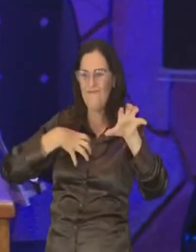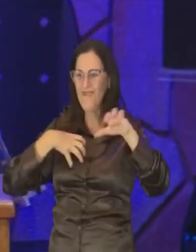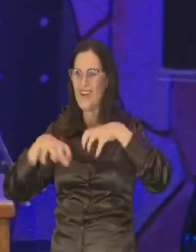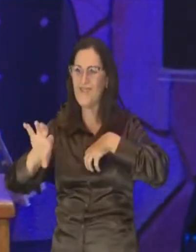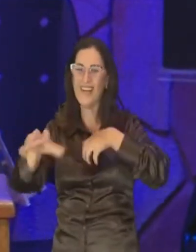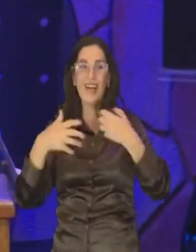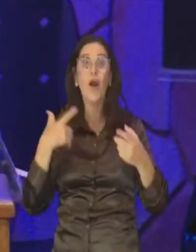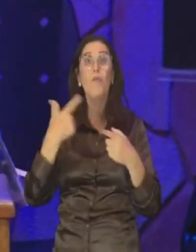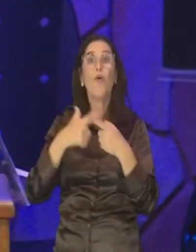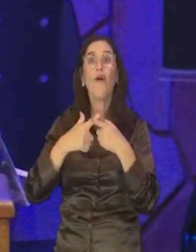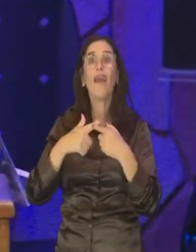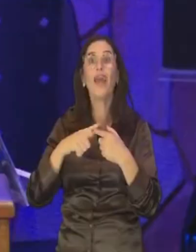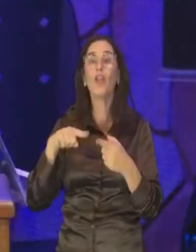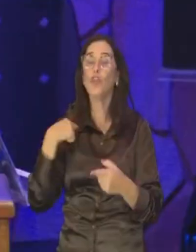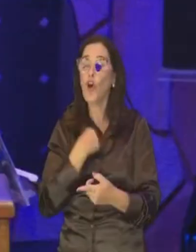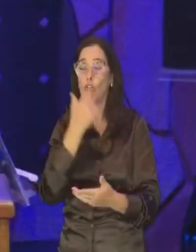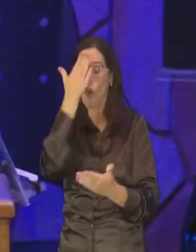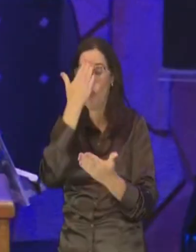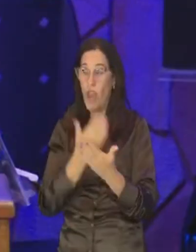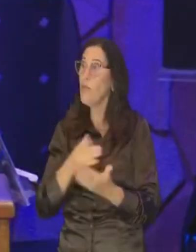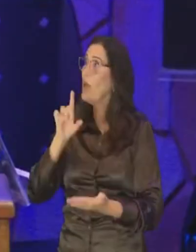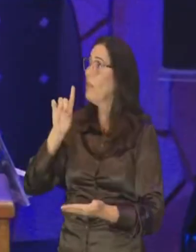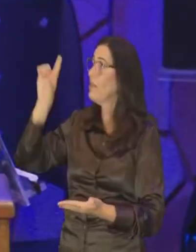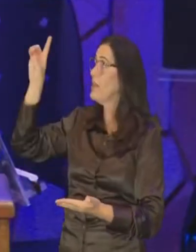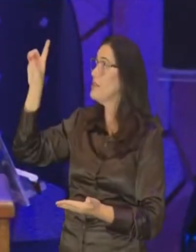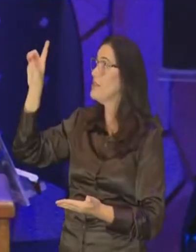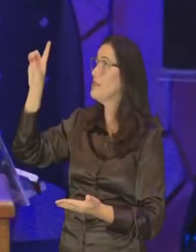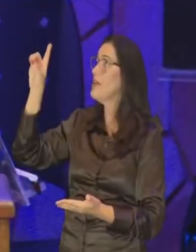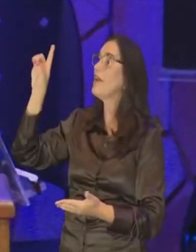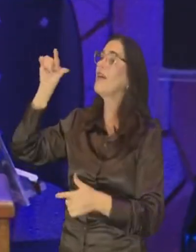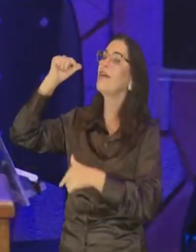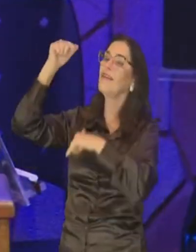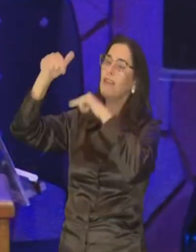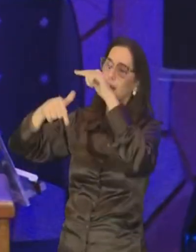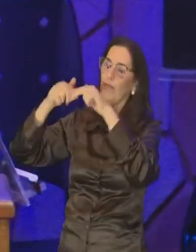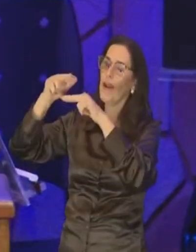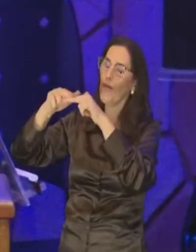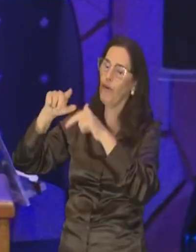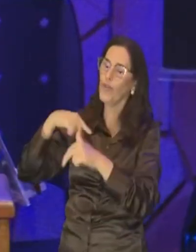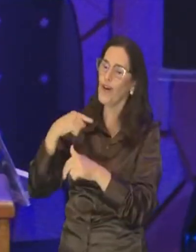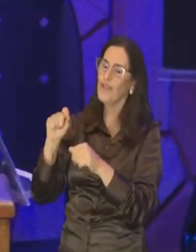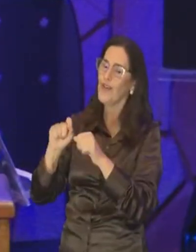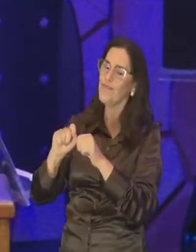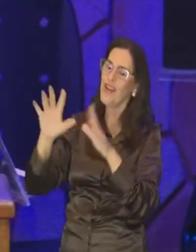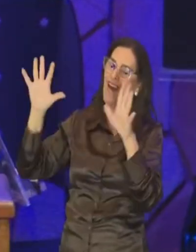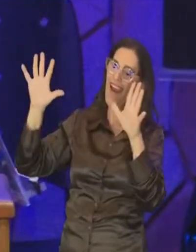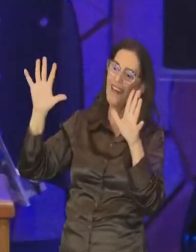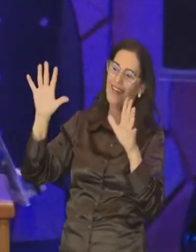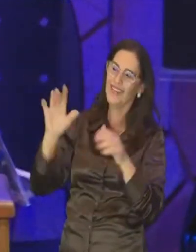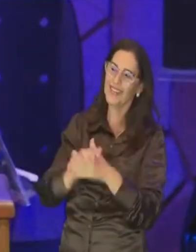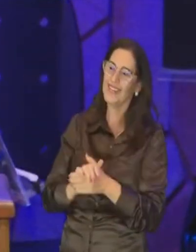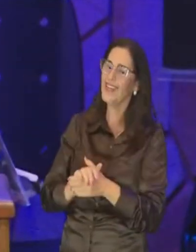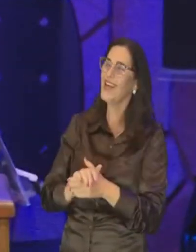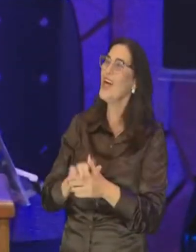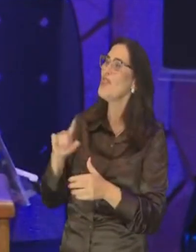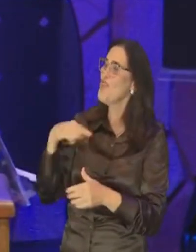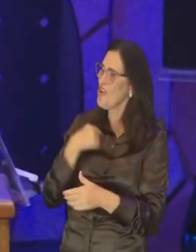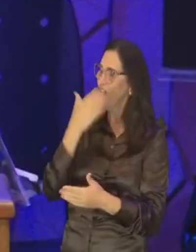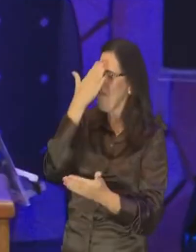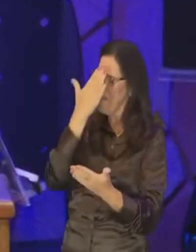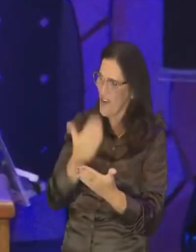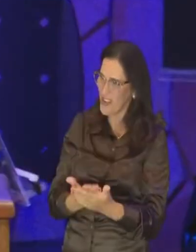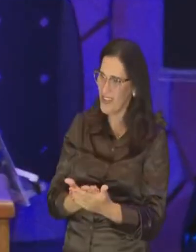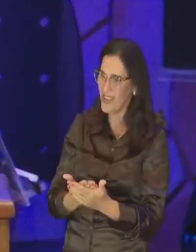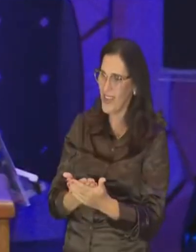nós confiamos em um Deus que faz milagres. Nós confiamos em um Deus que faz